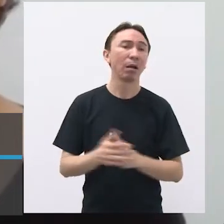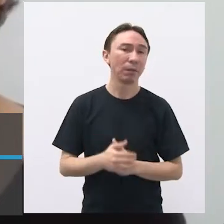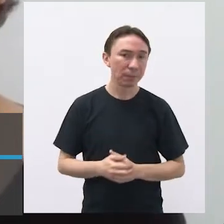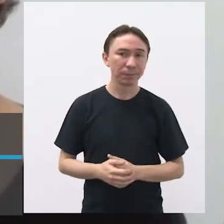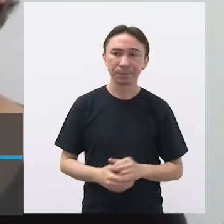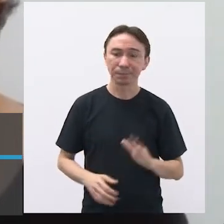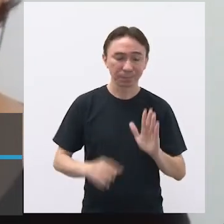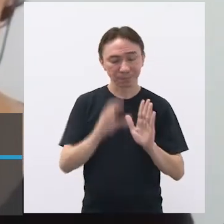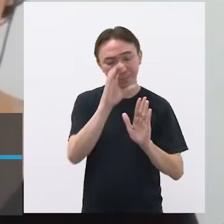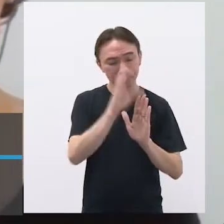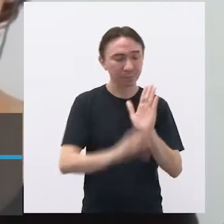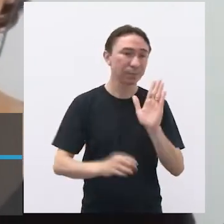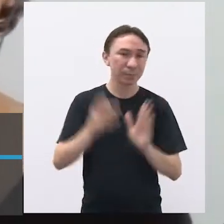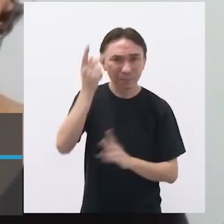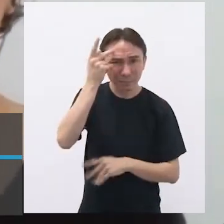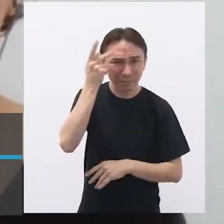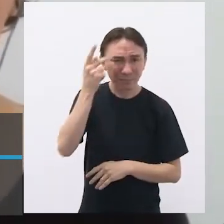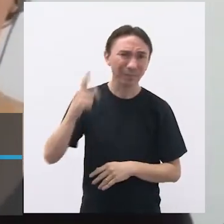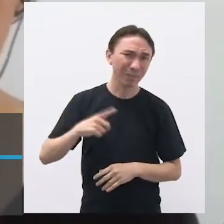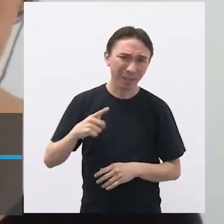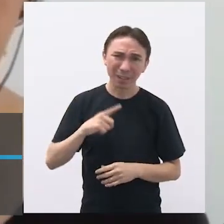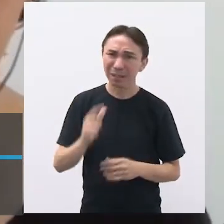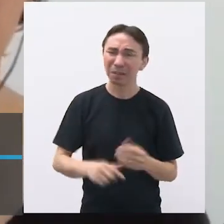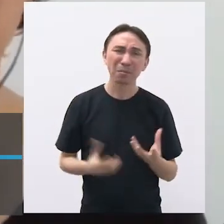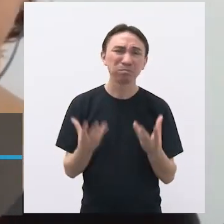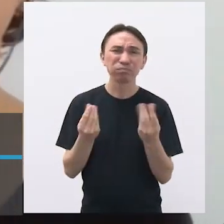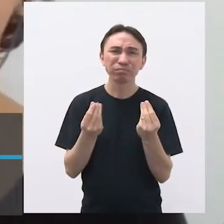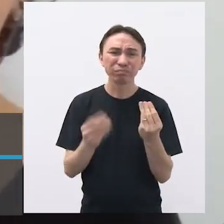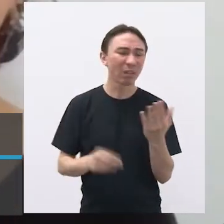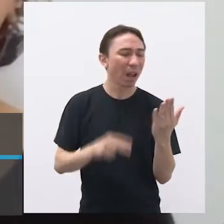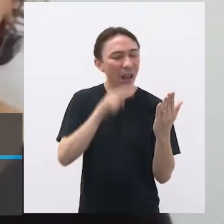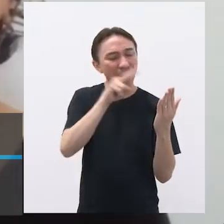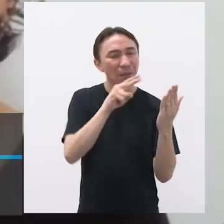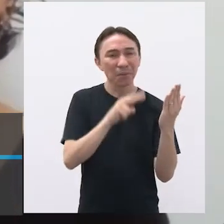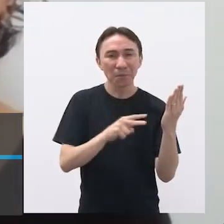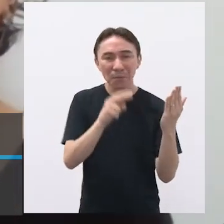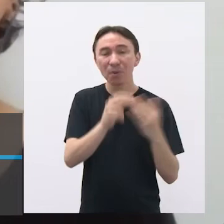de leituras de autores e autoras negras, né?